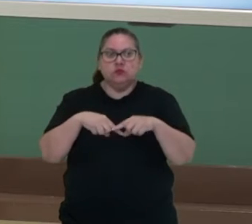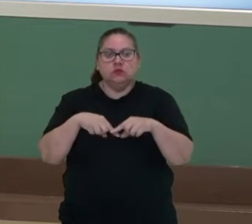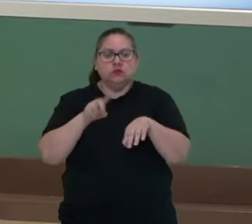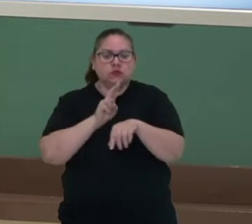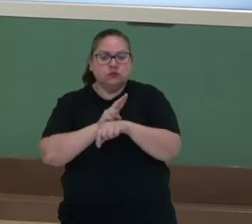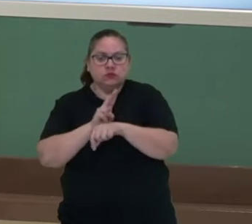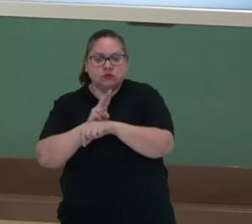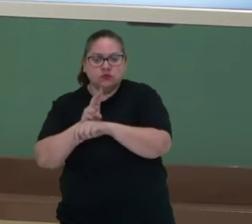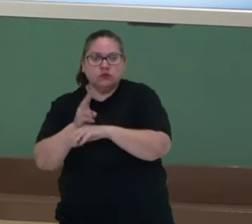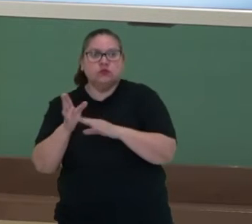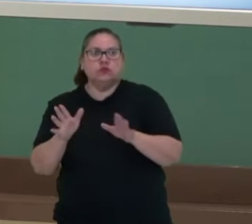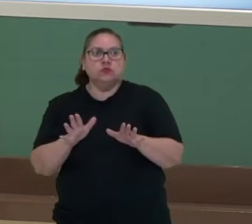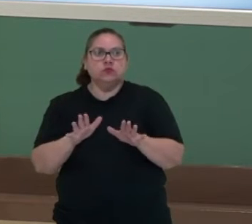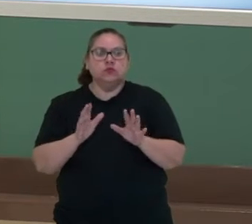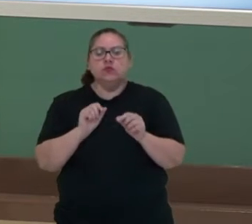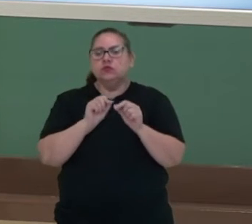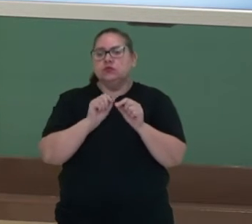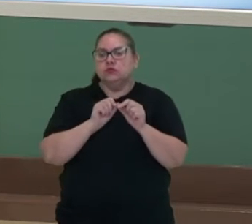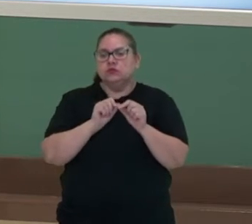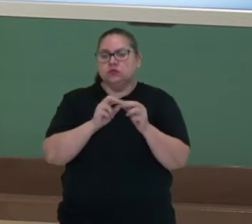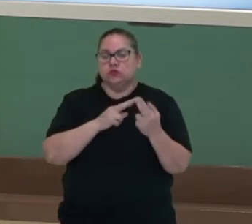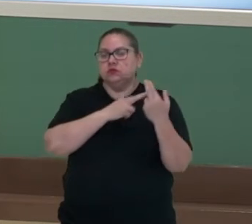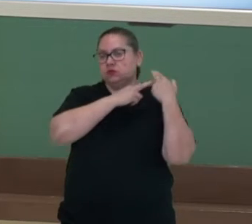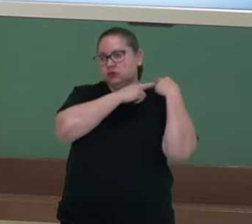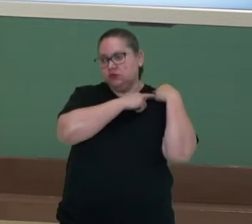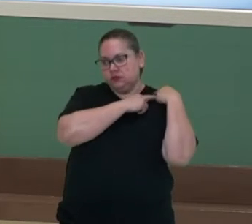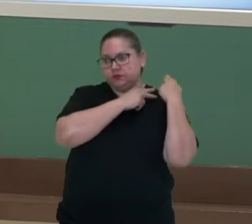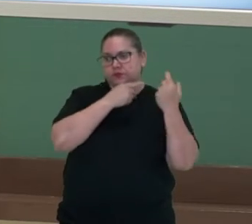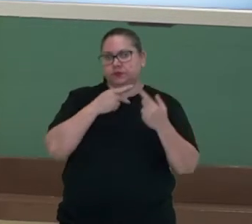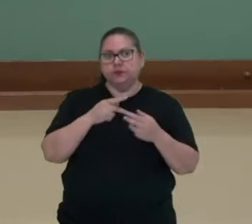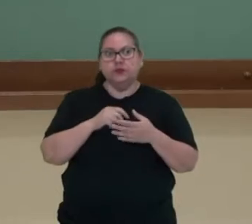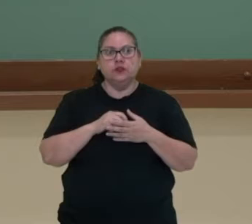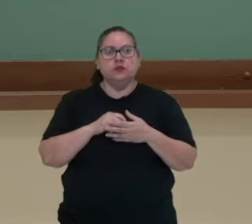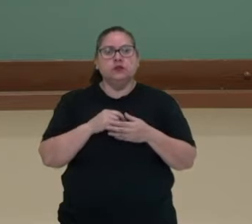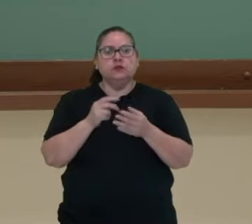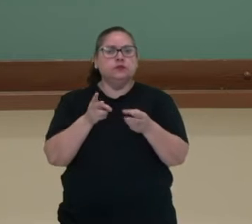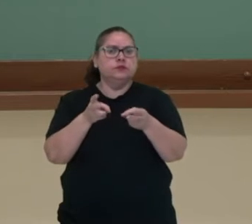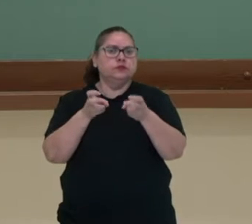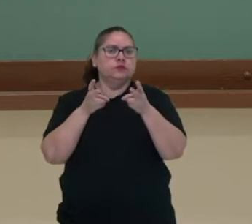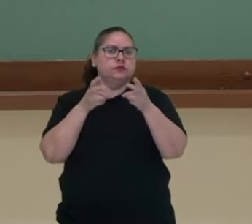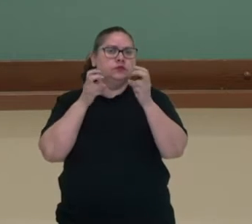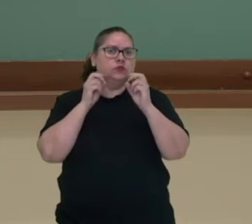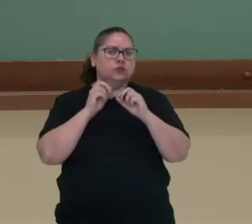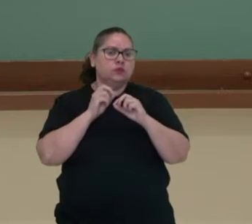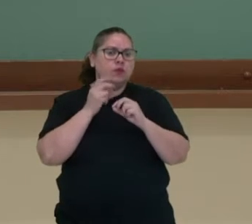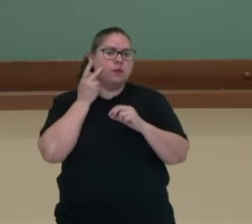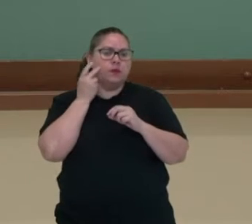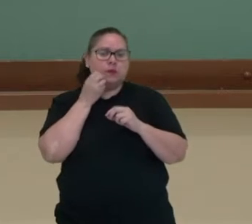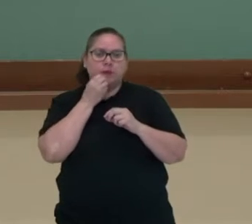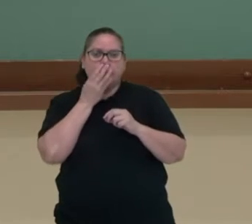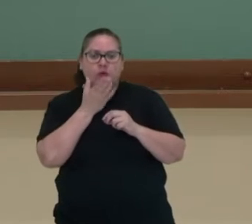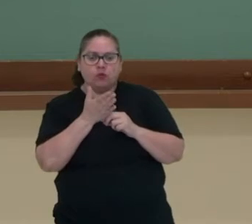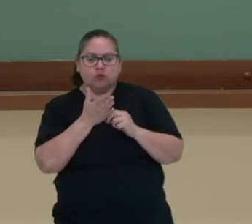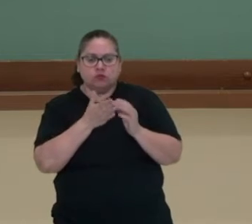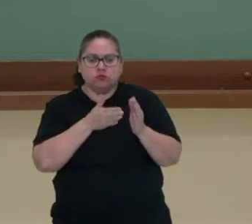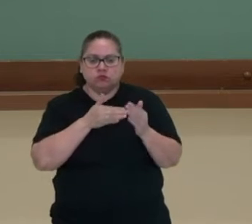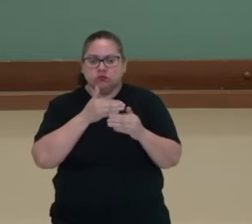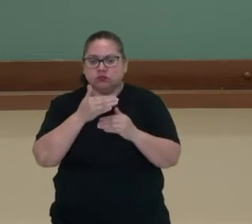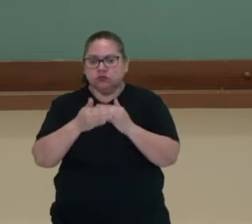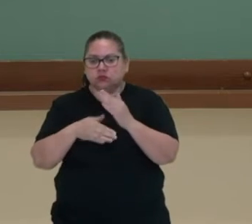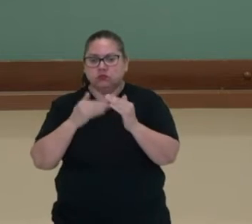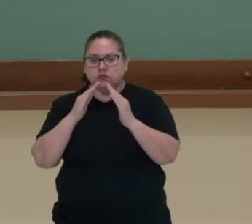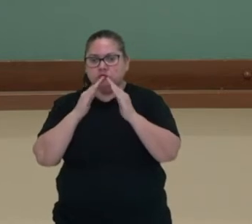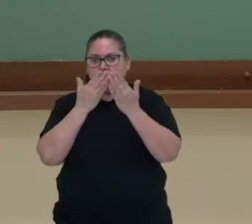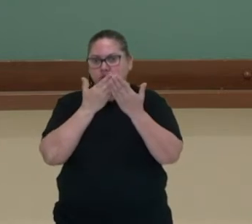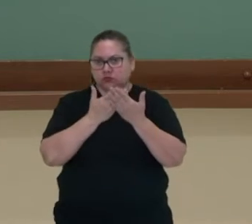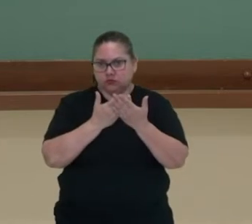das atribuições no que for de sua responsabilidade. Então percebam, né, que para o bom andamento do nosso